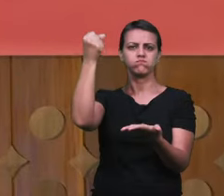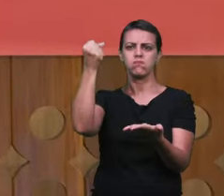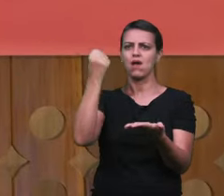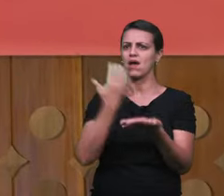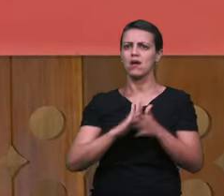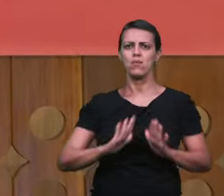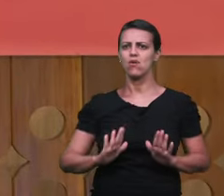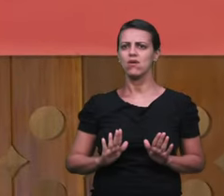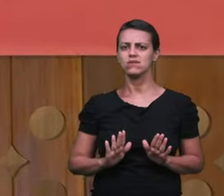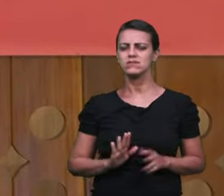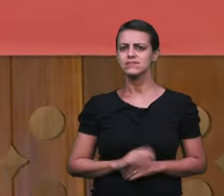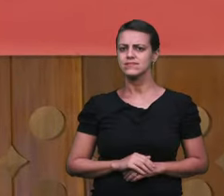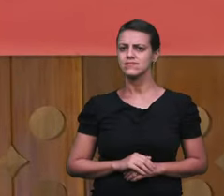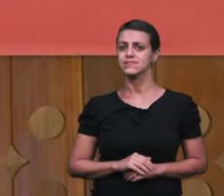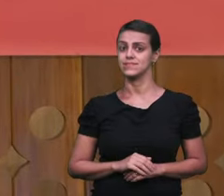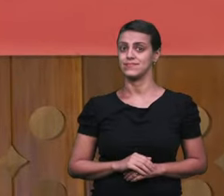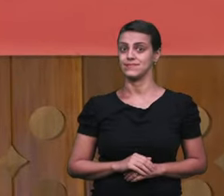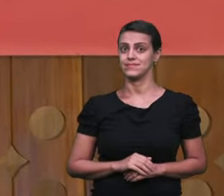está vendo as trombetas.